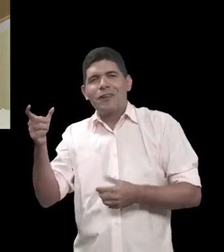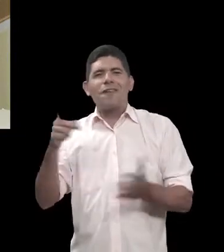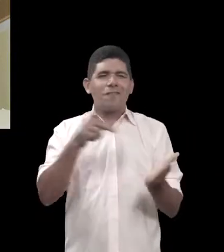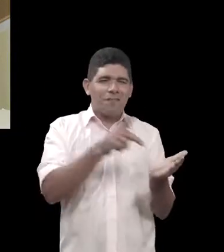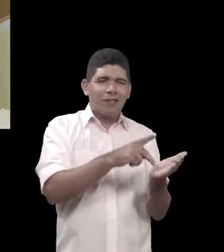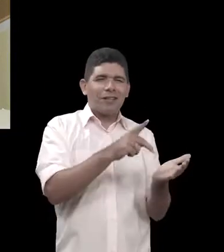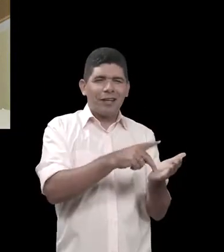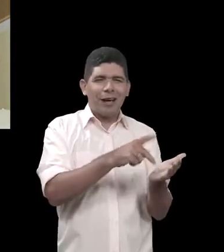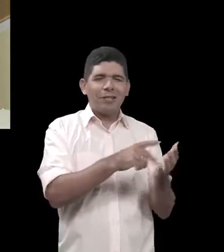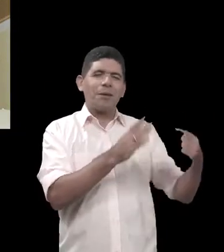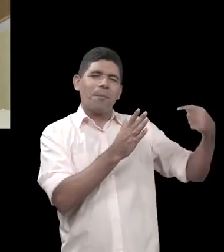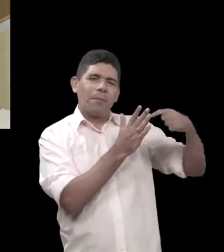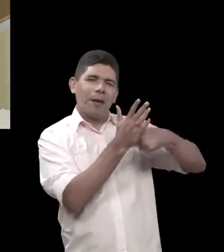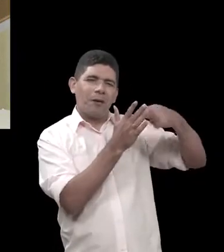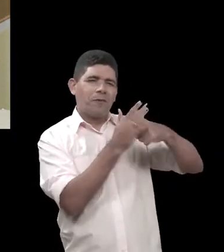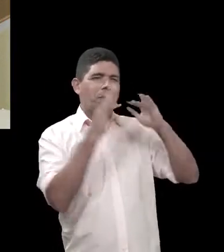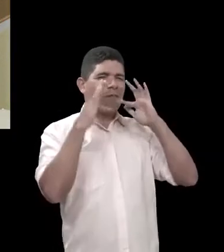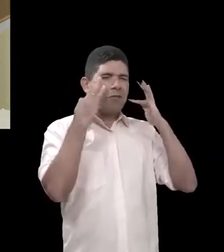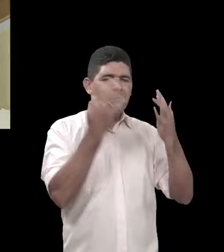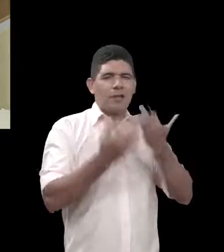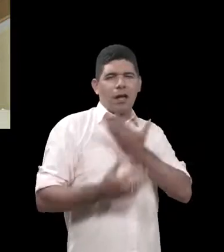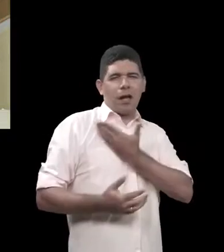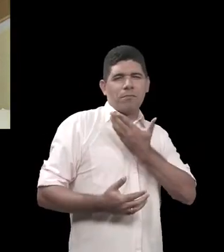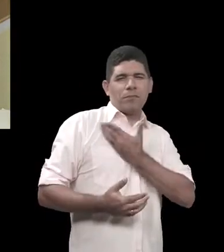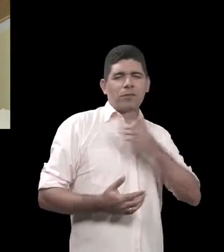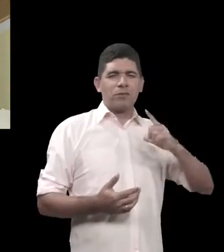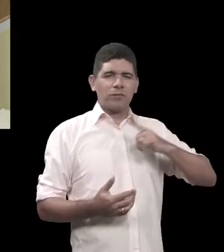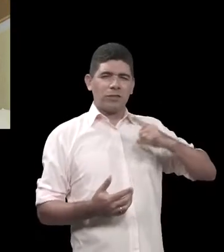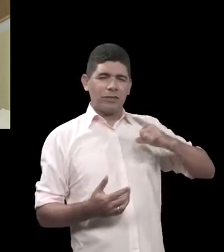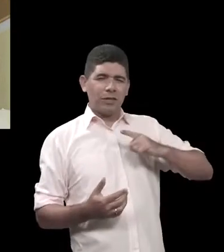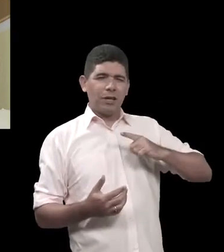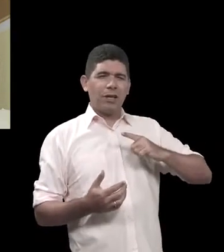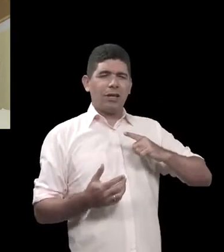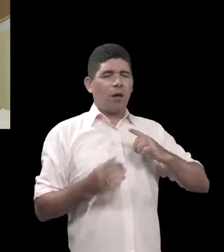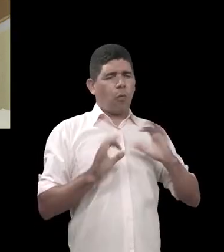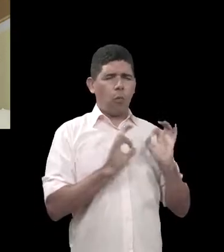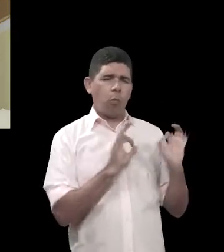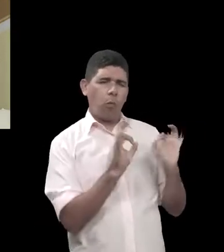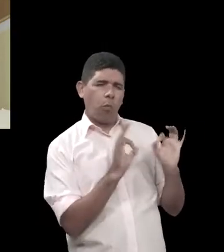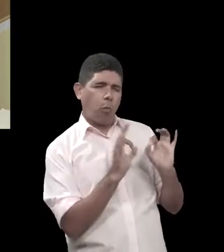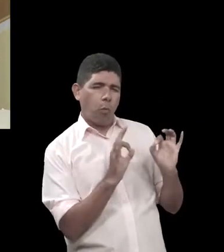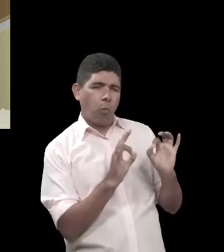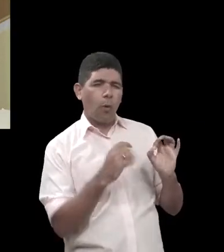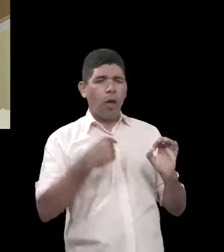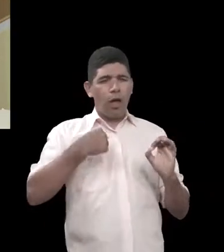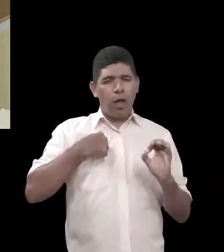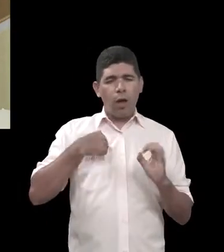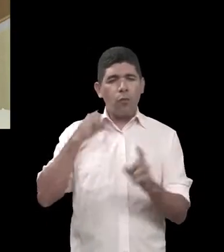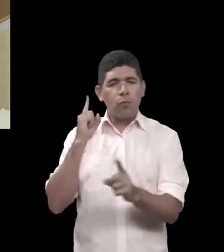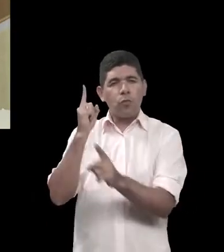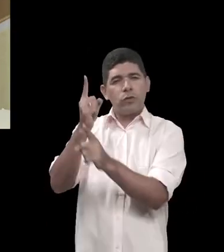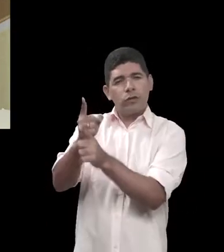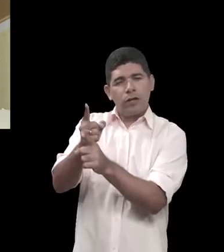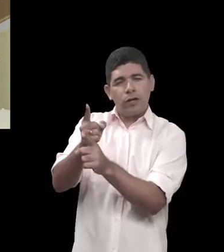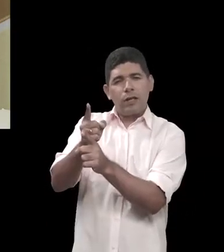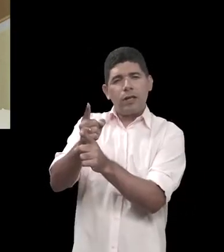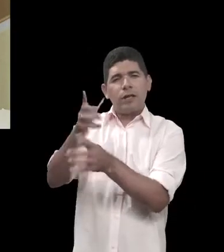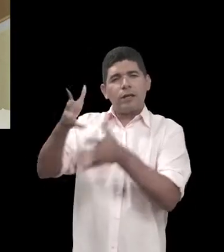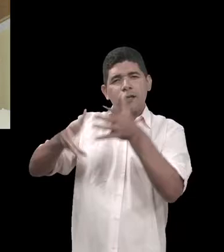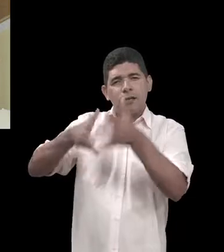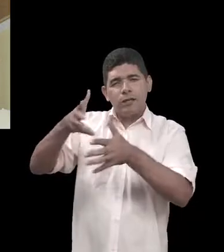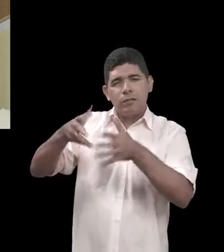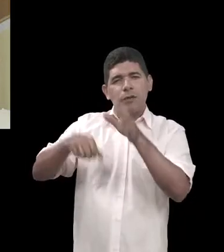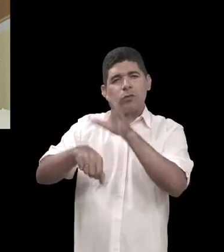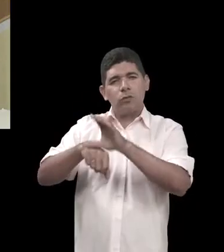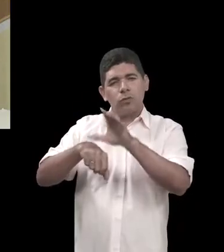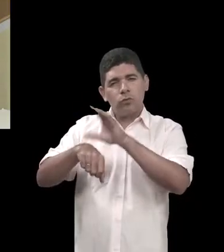amigo, parente, não. Realmente eu me encontrei com a Libras foi no curso de psicologia. Eu estava no 4º ano do